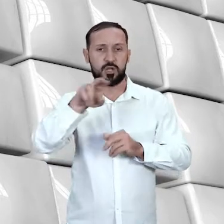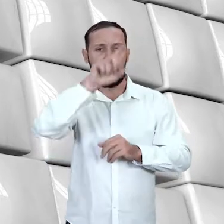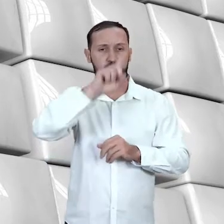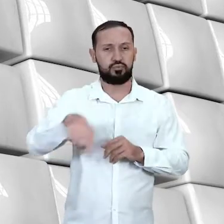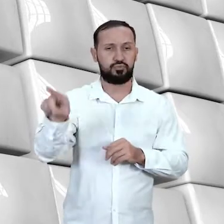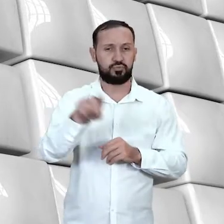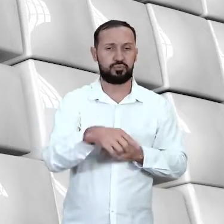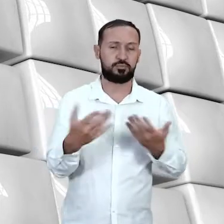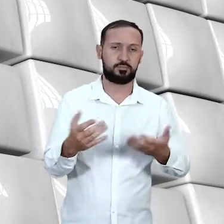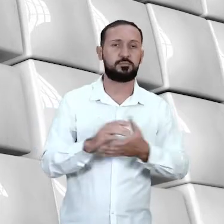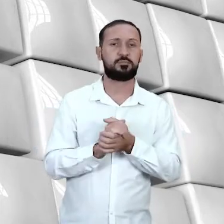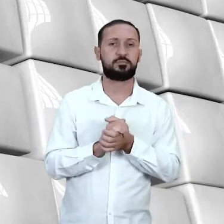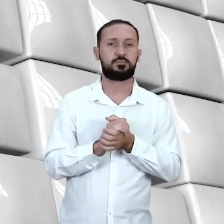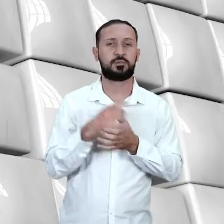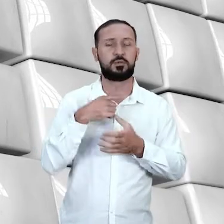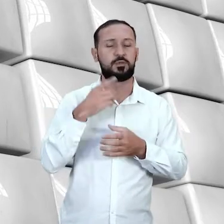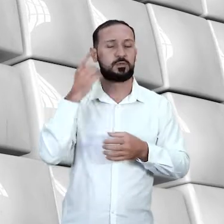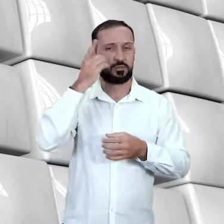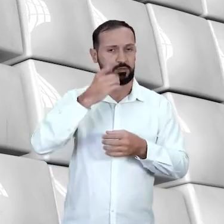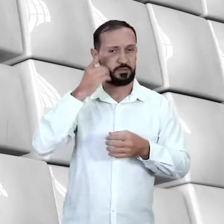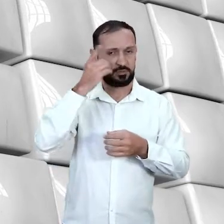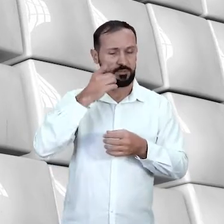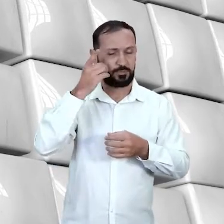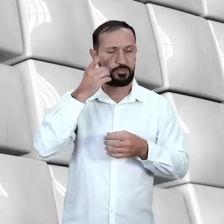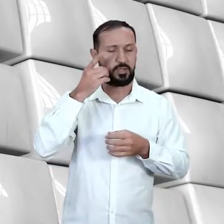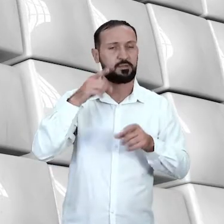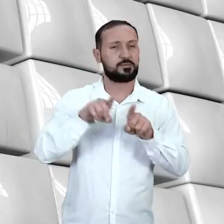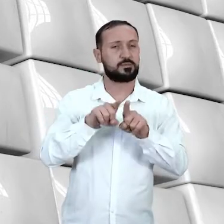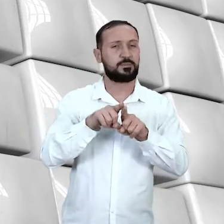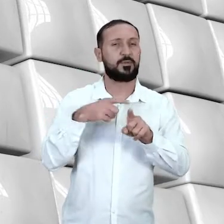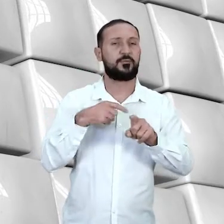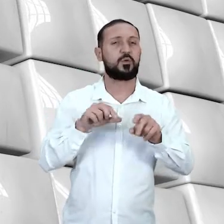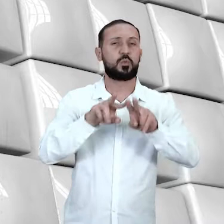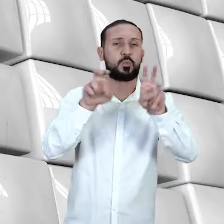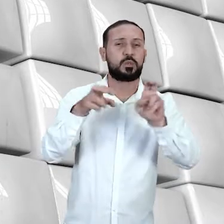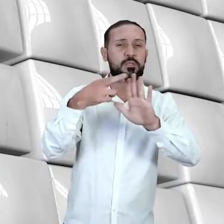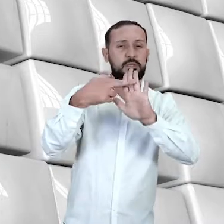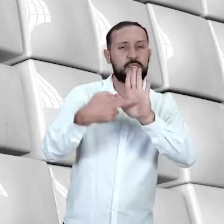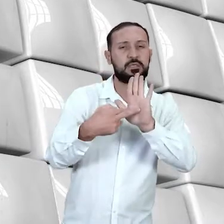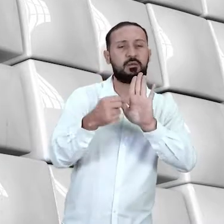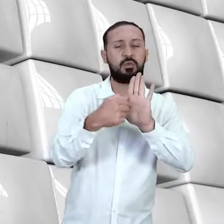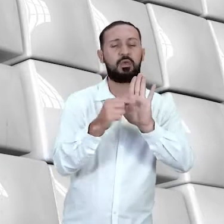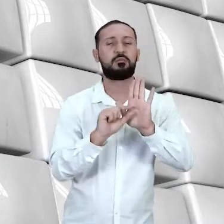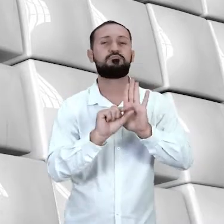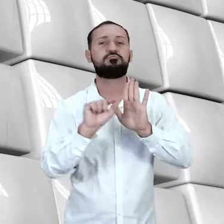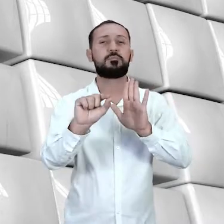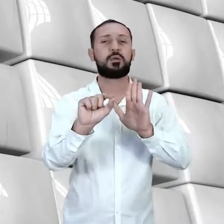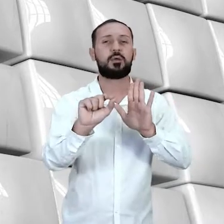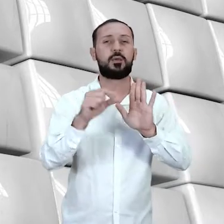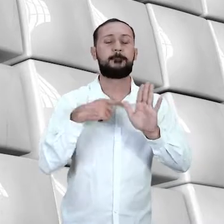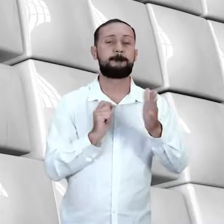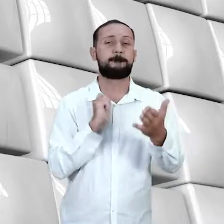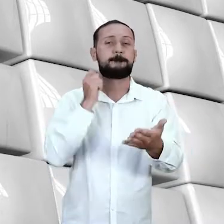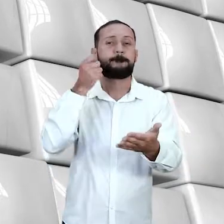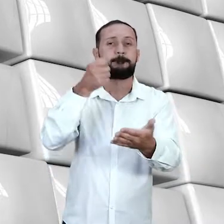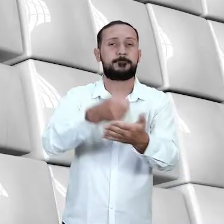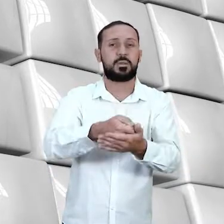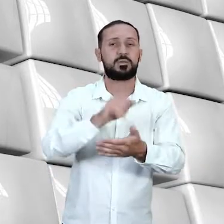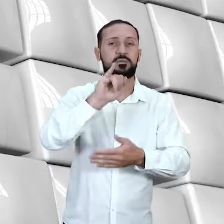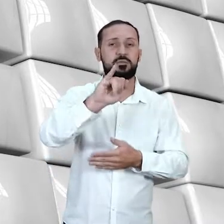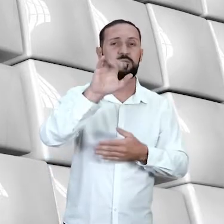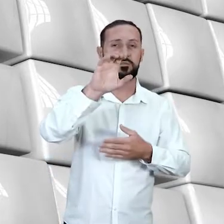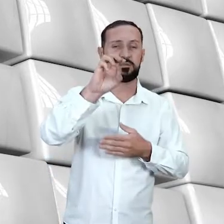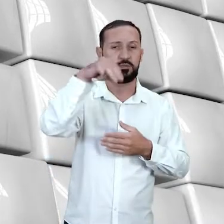discutido pelos deputados estaduais durante a visita oficial, uma das normas da Lei Candir, é a isenção do pagamento